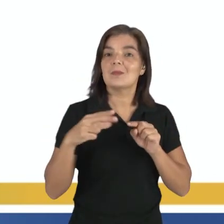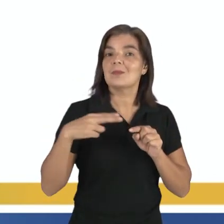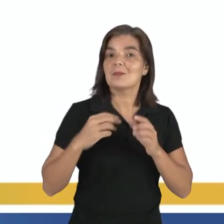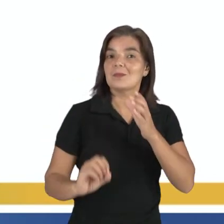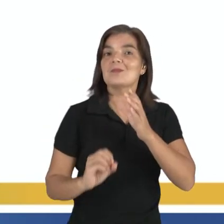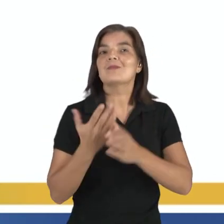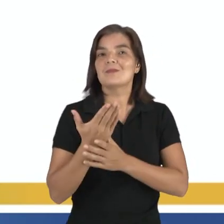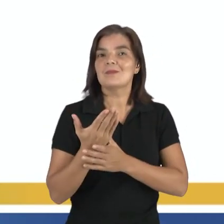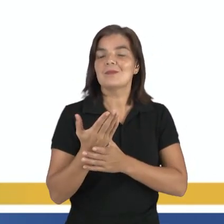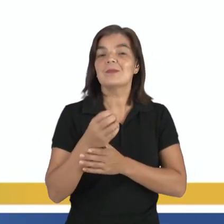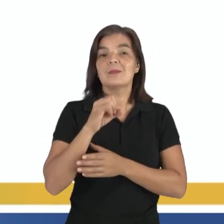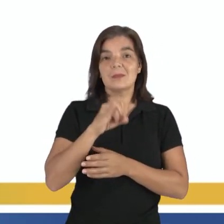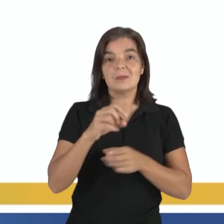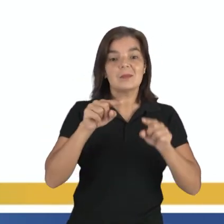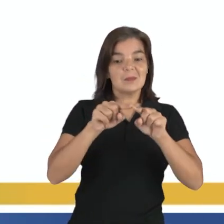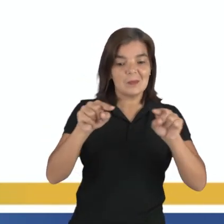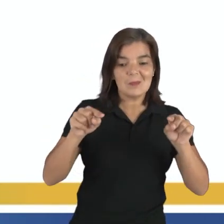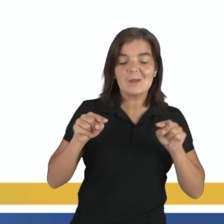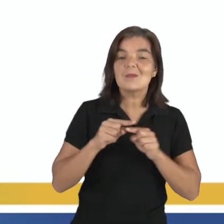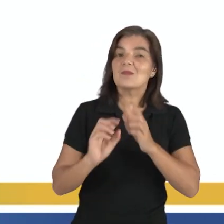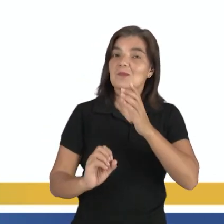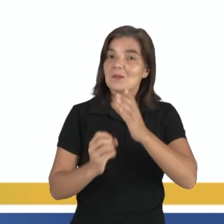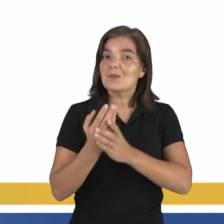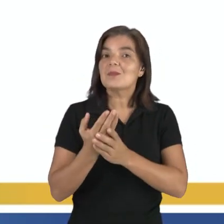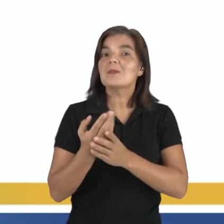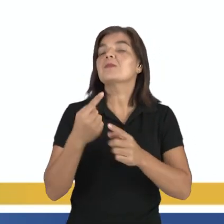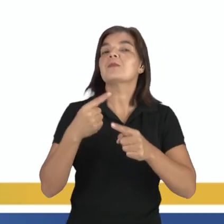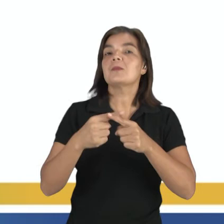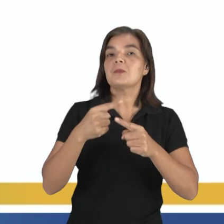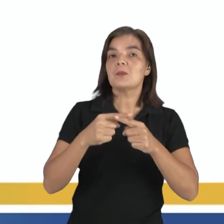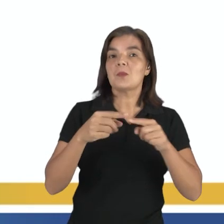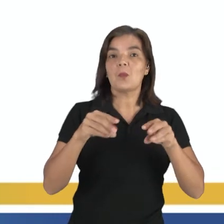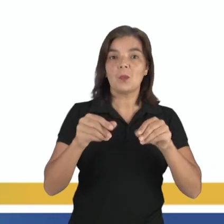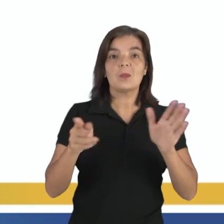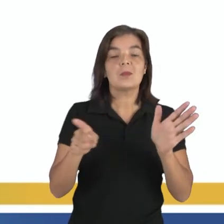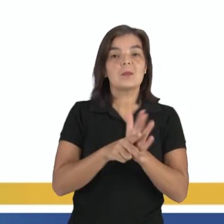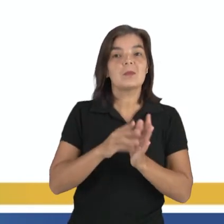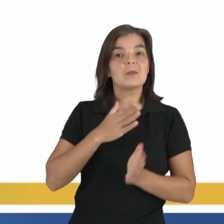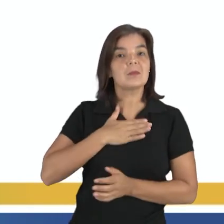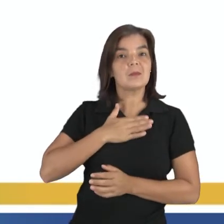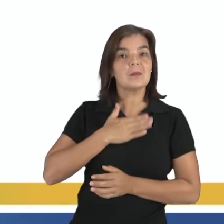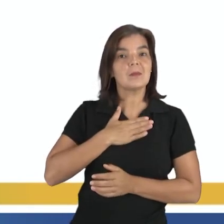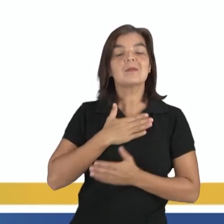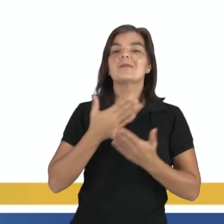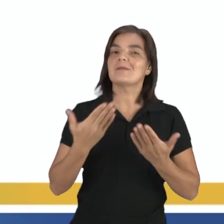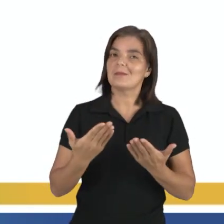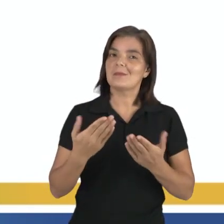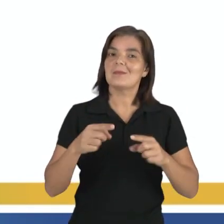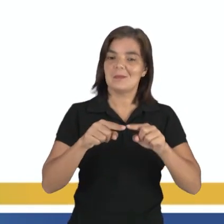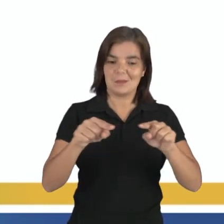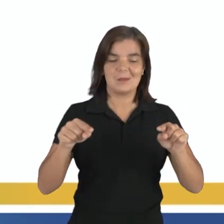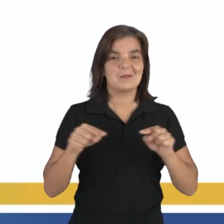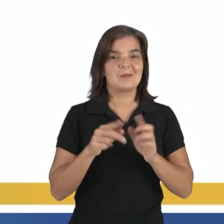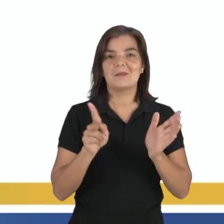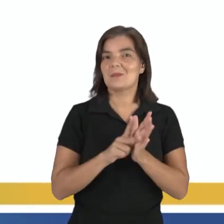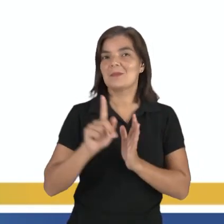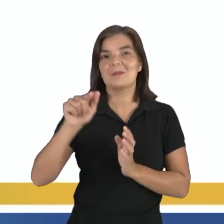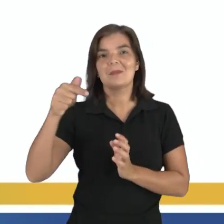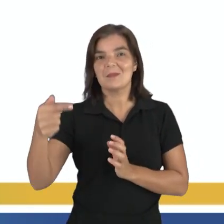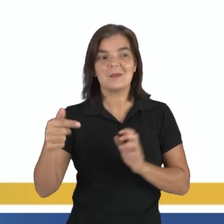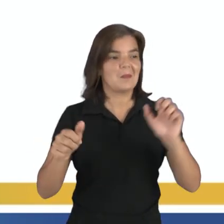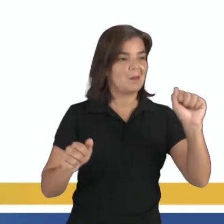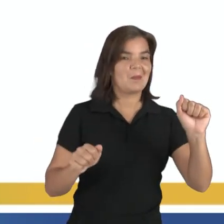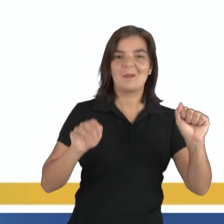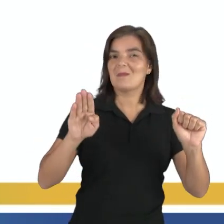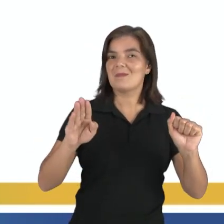nasceu ali. Se a propriedade privada nasceu ali porque o terreno me pertence, logo este terreno não pertence a